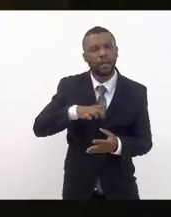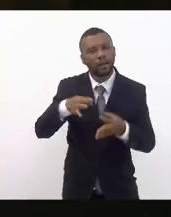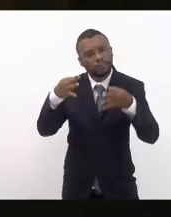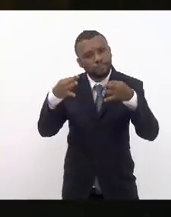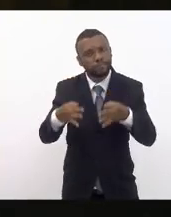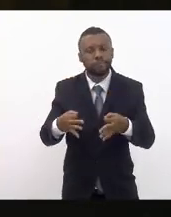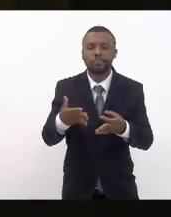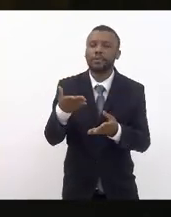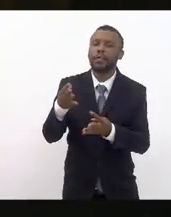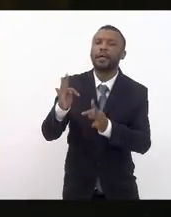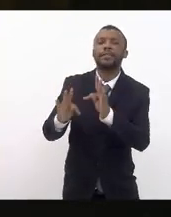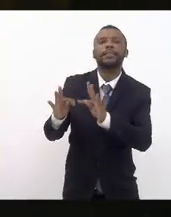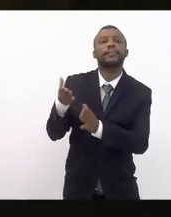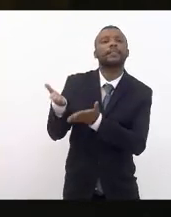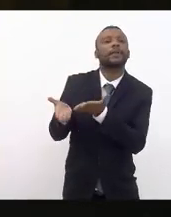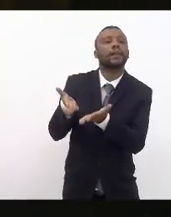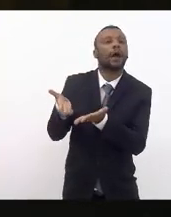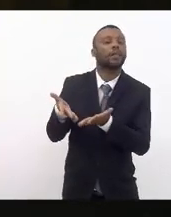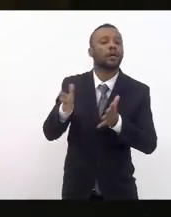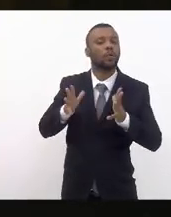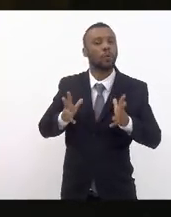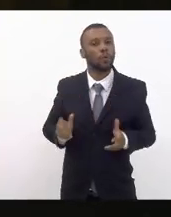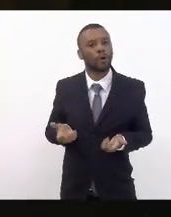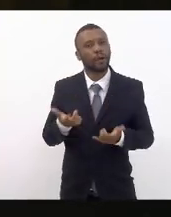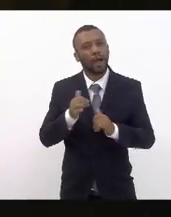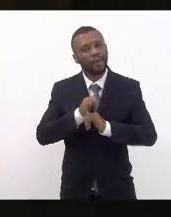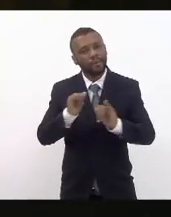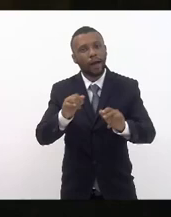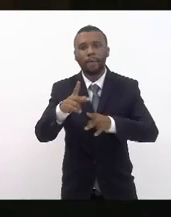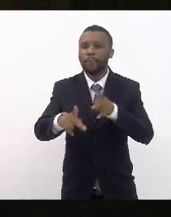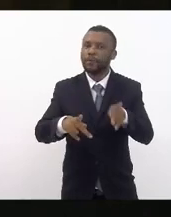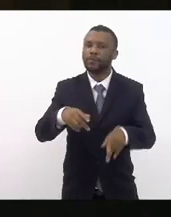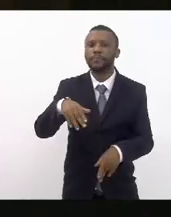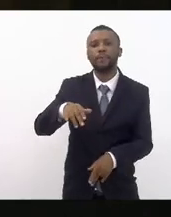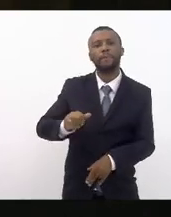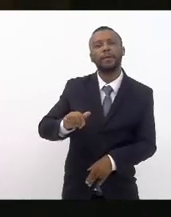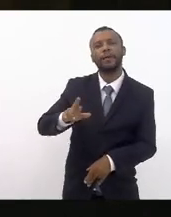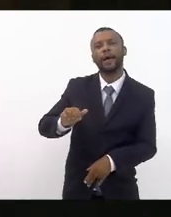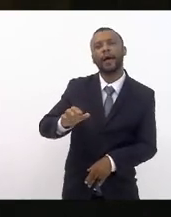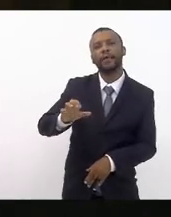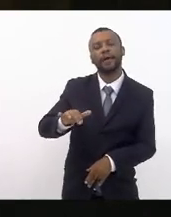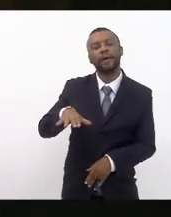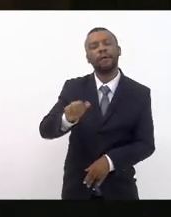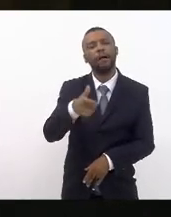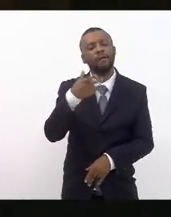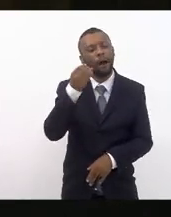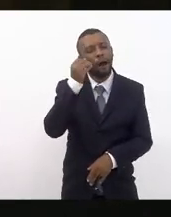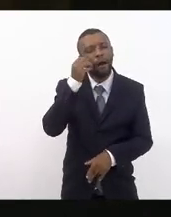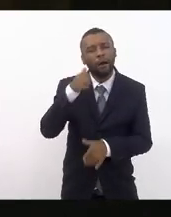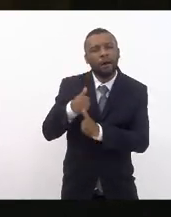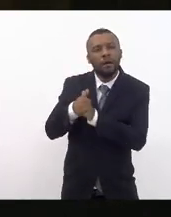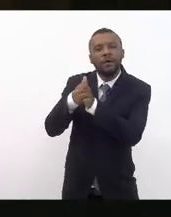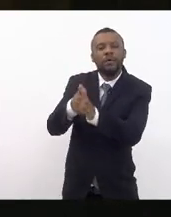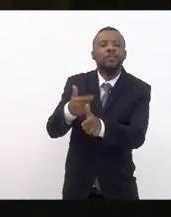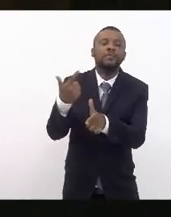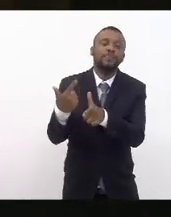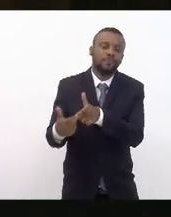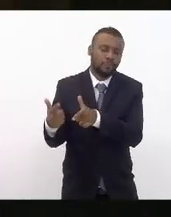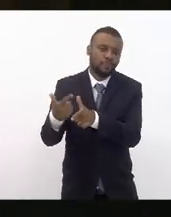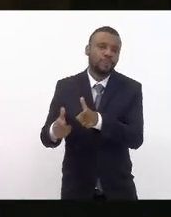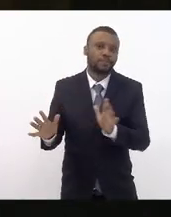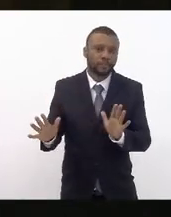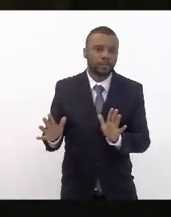devidamente tratada. Eu quero dizer aqui à população de Miracema que eu venho acompanhando este problema e